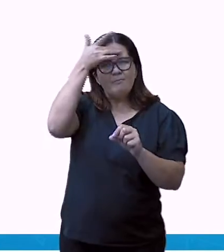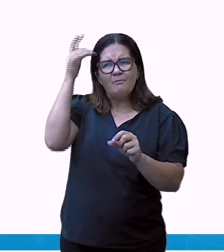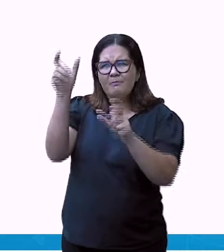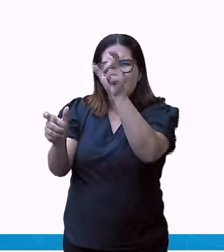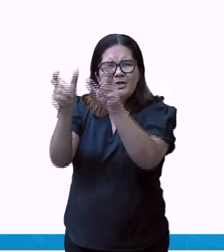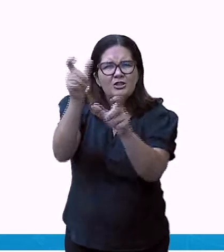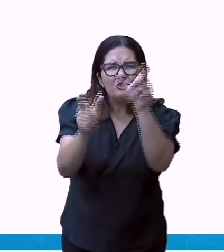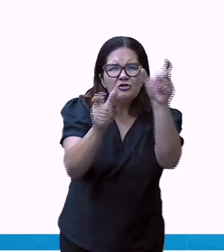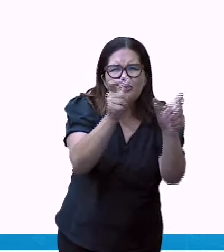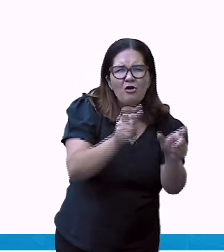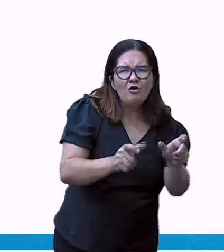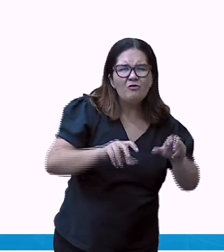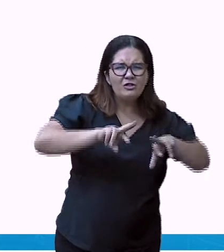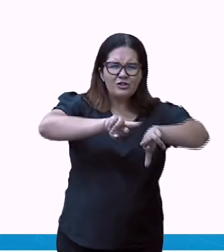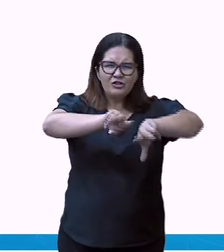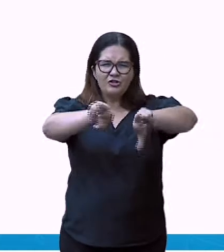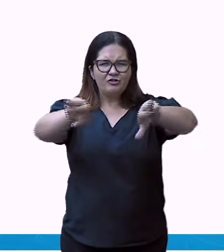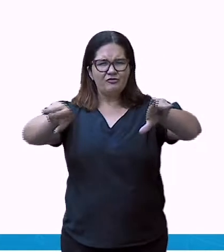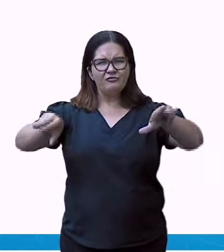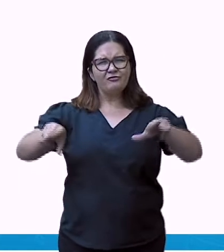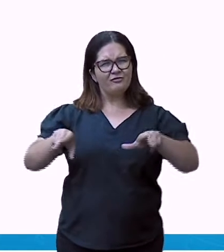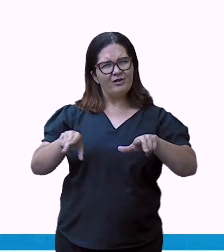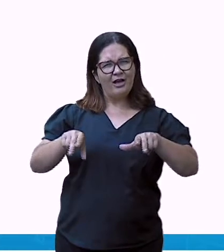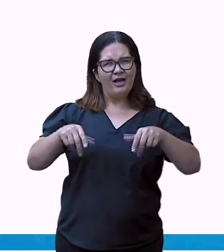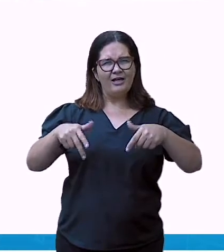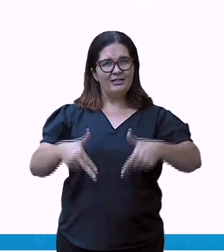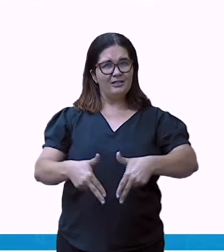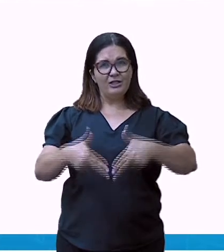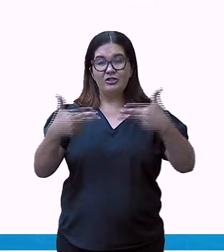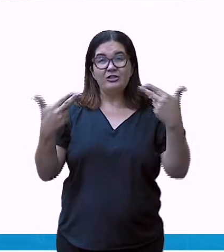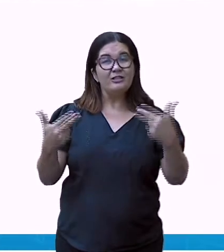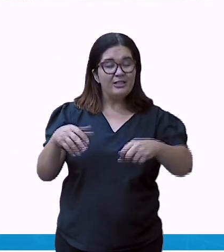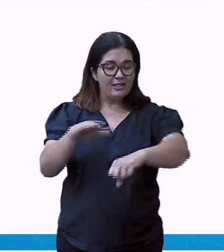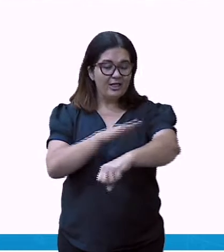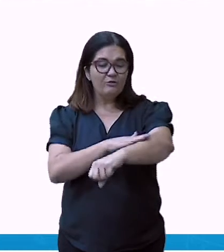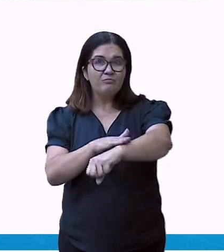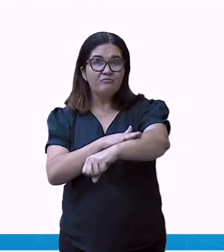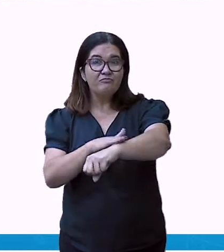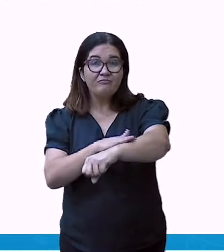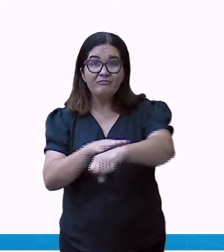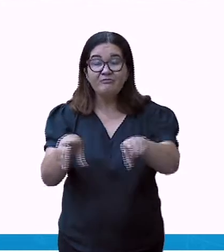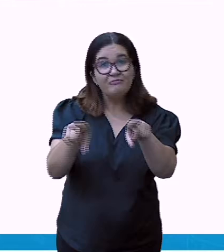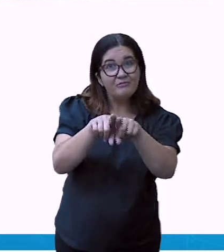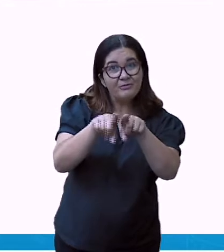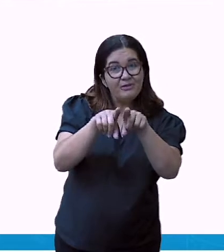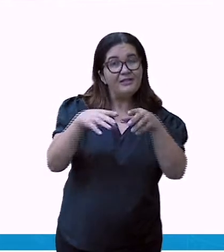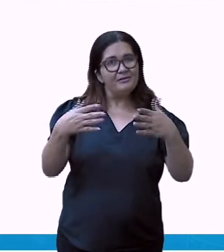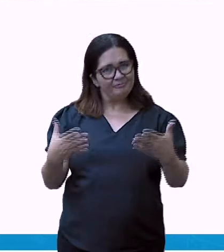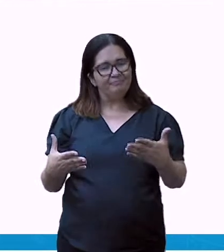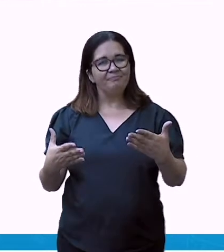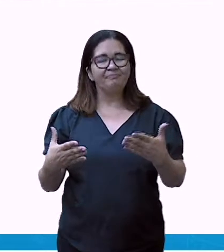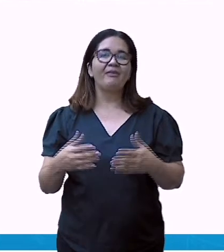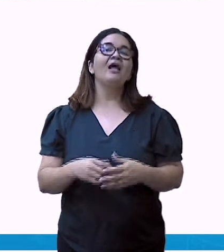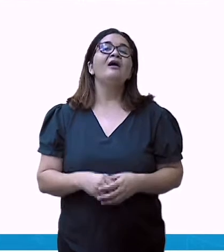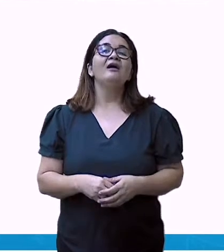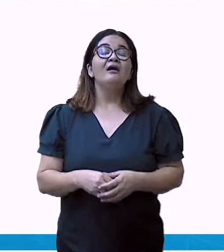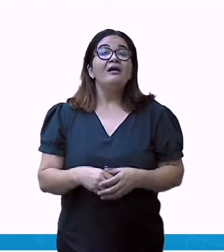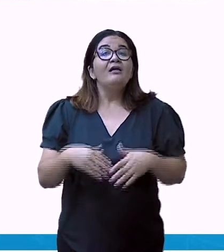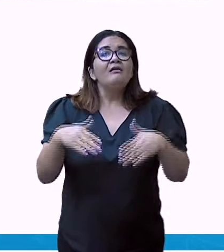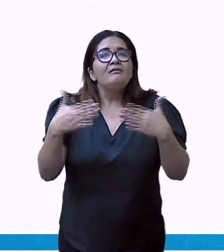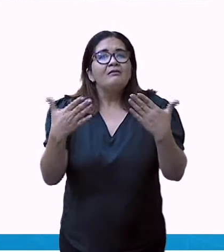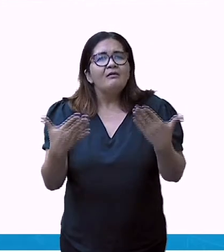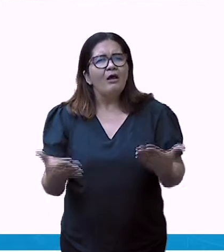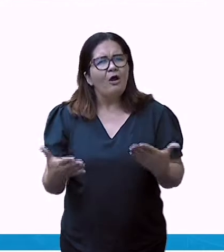diferentes cores, raças, de diferentes tipos e gêneros. Será que, nesse